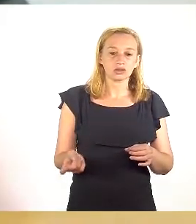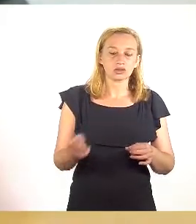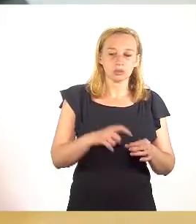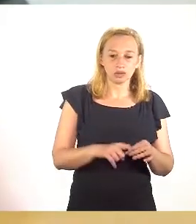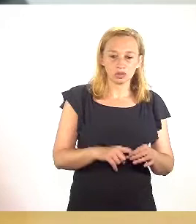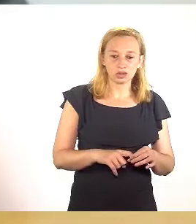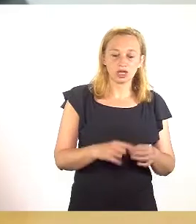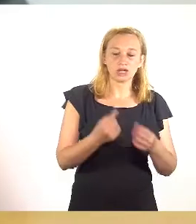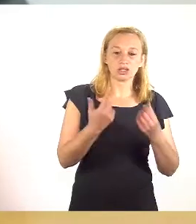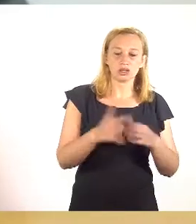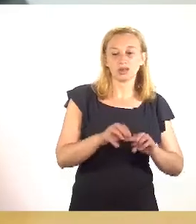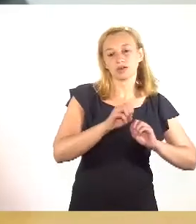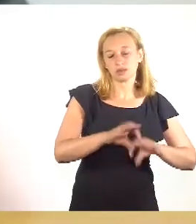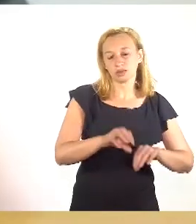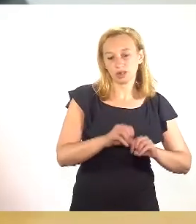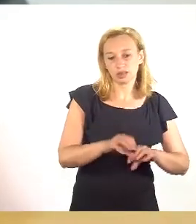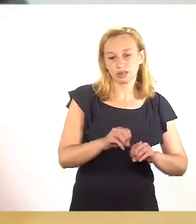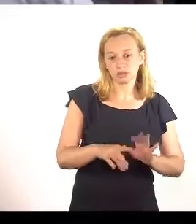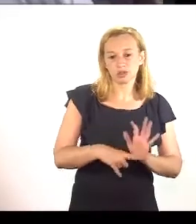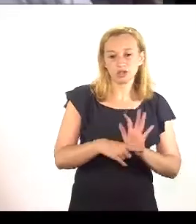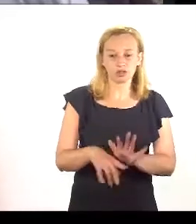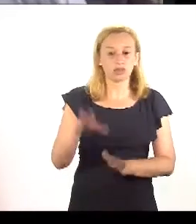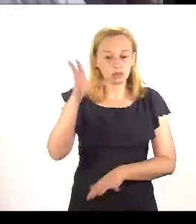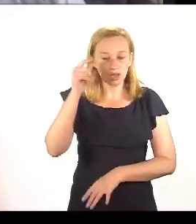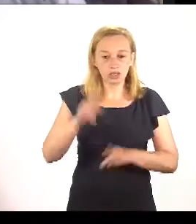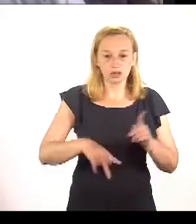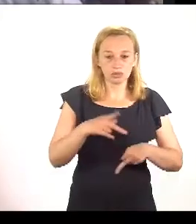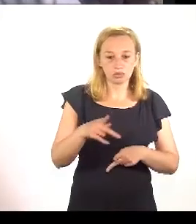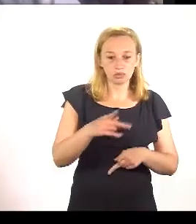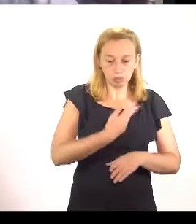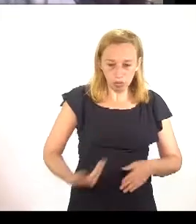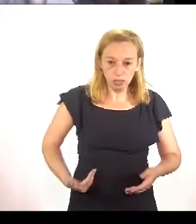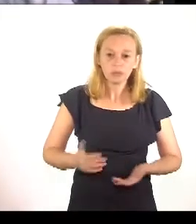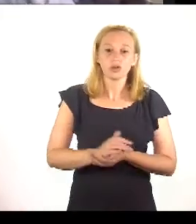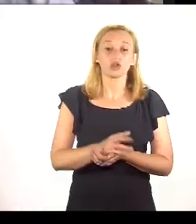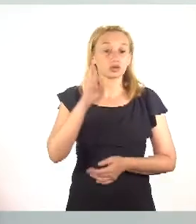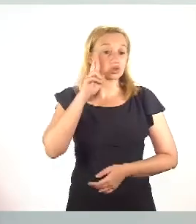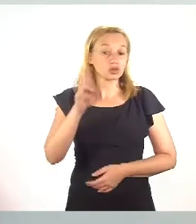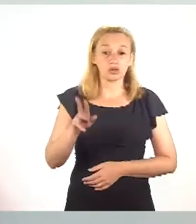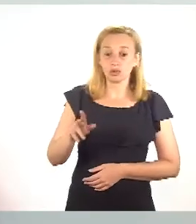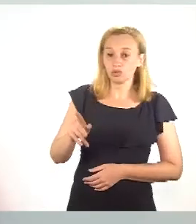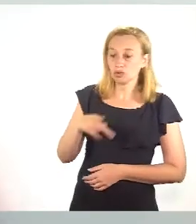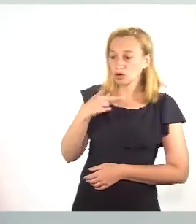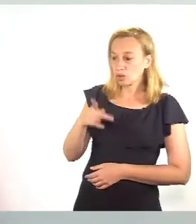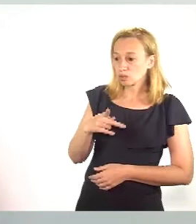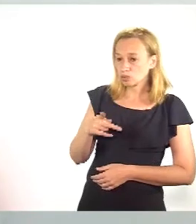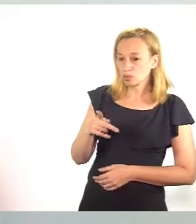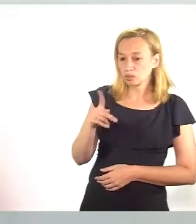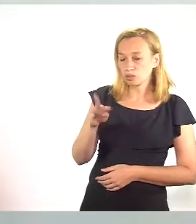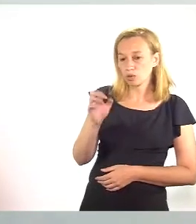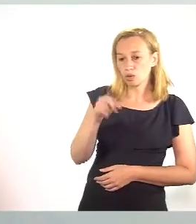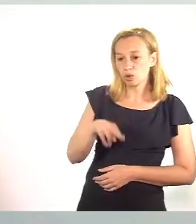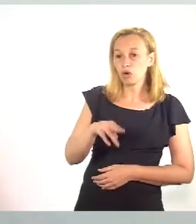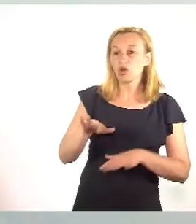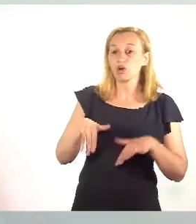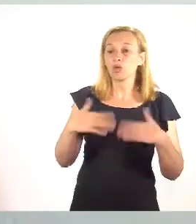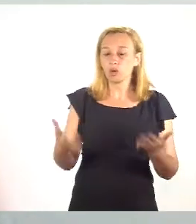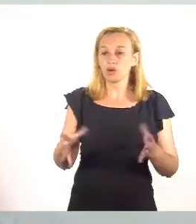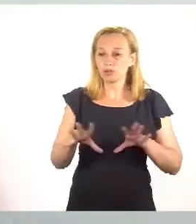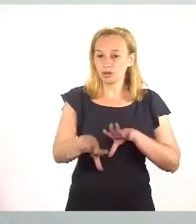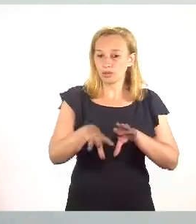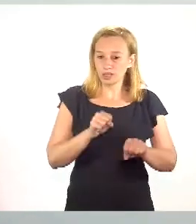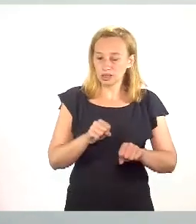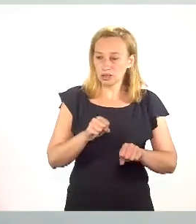difuso. Quando o senhor atuou no PROCON, qual era a sua formação profissional? O senhor era um